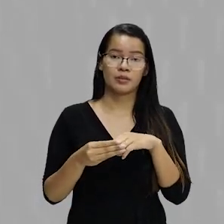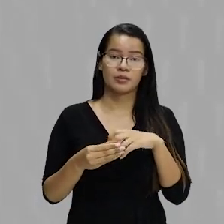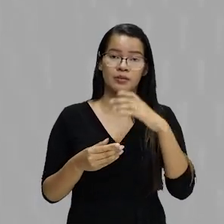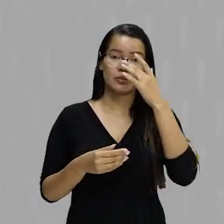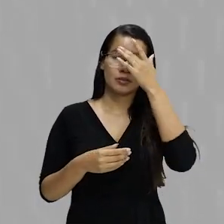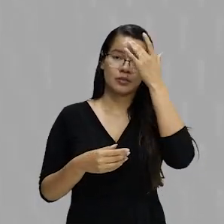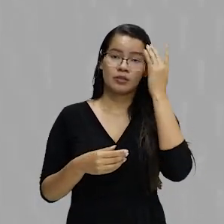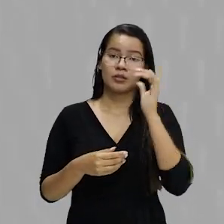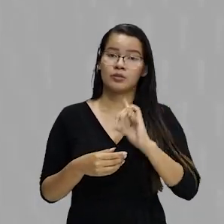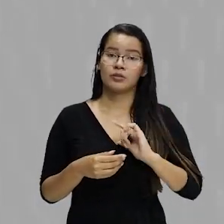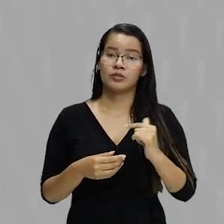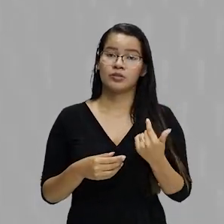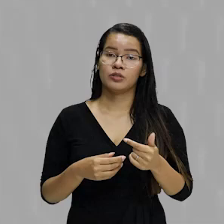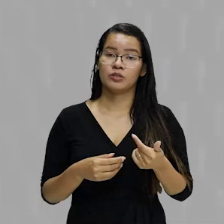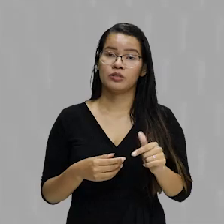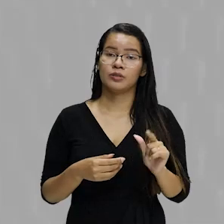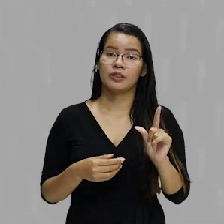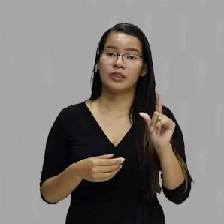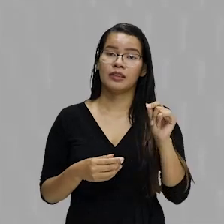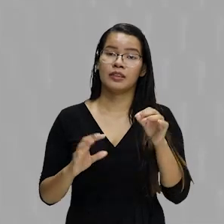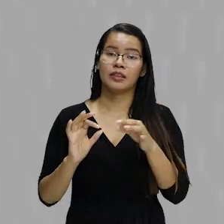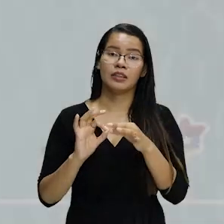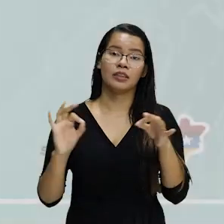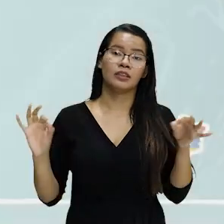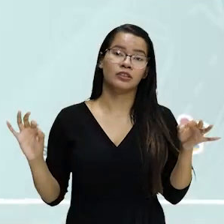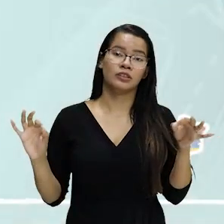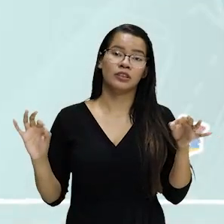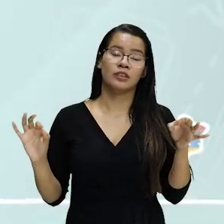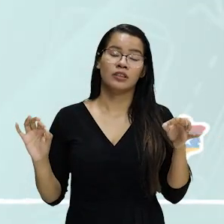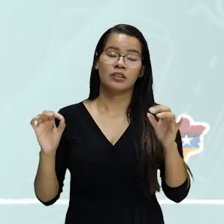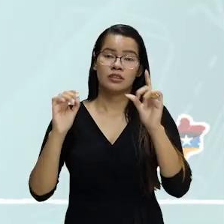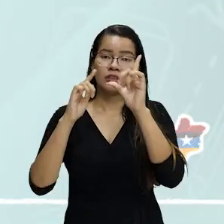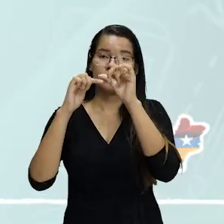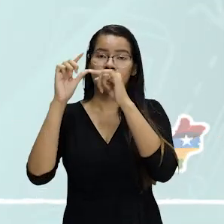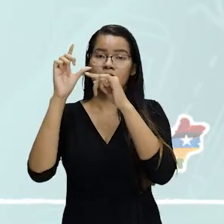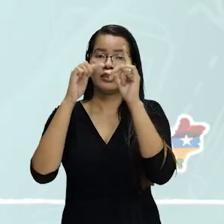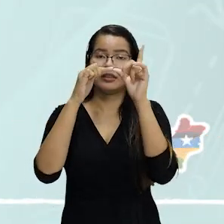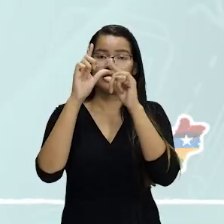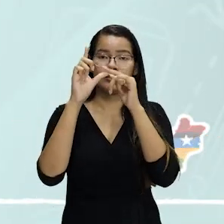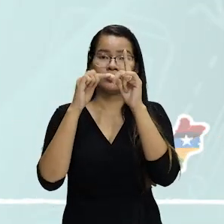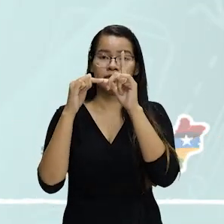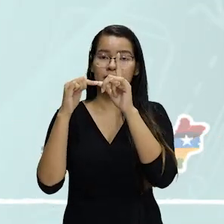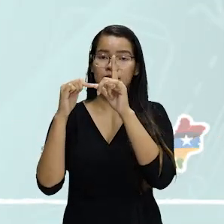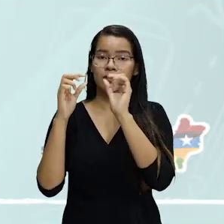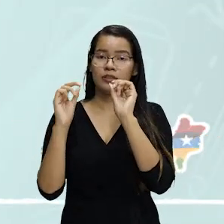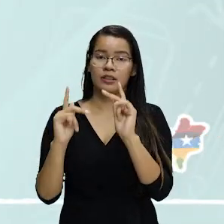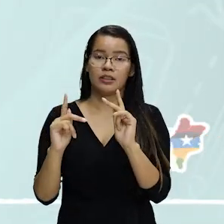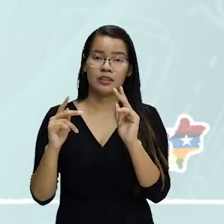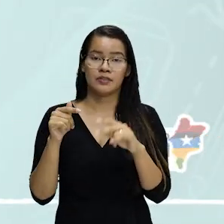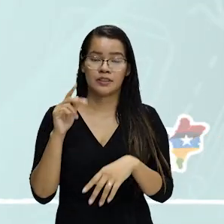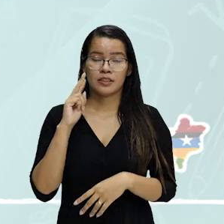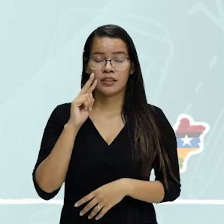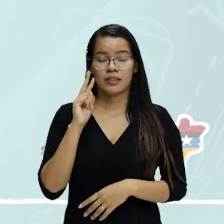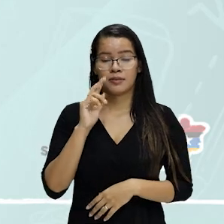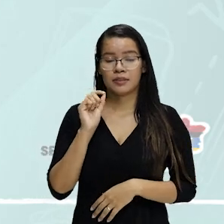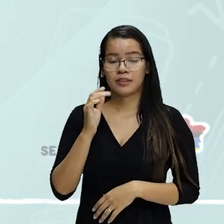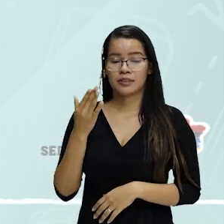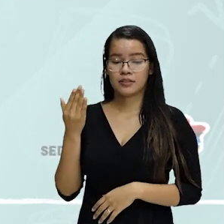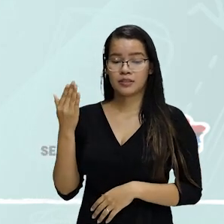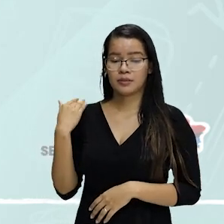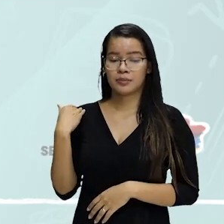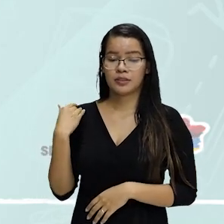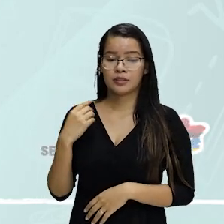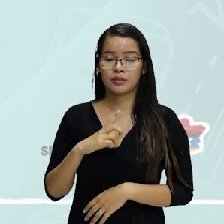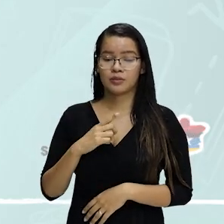não tinham era a distância das estrelas, certo? Lembra que antigamente